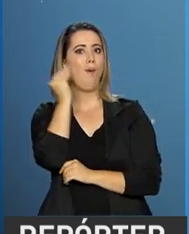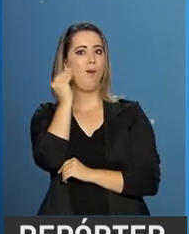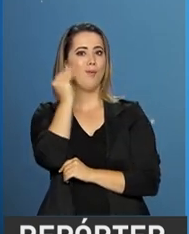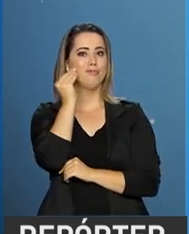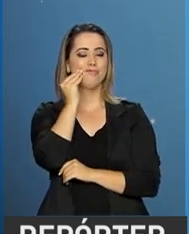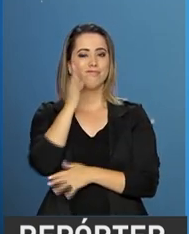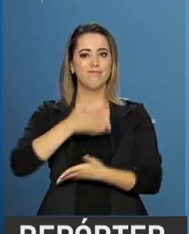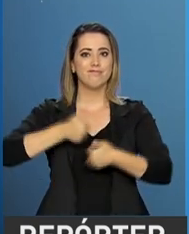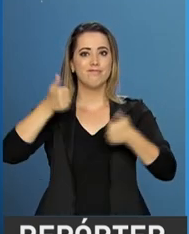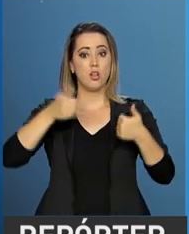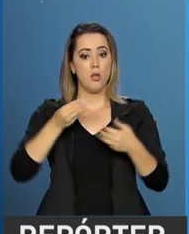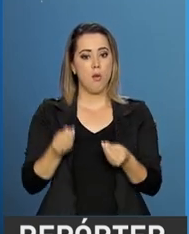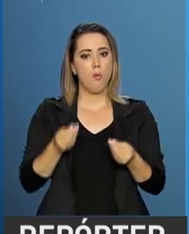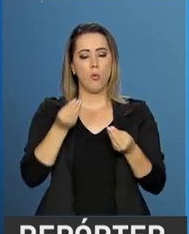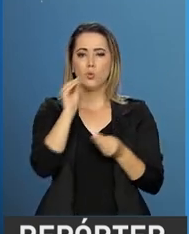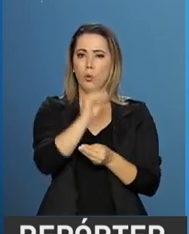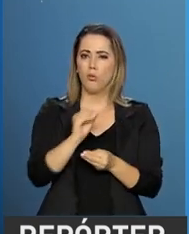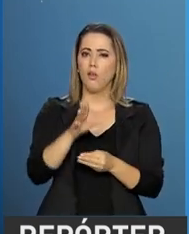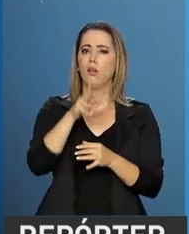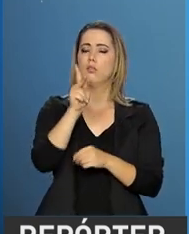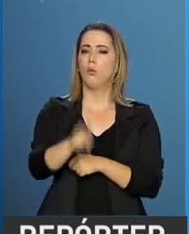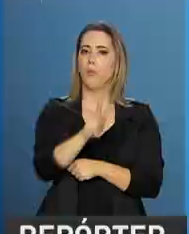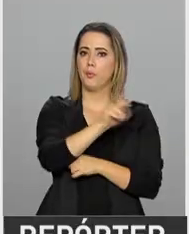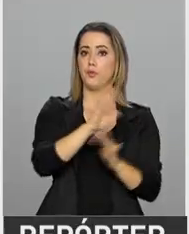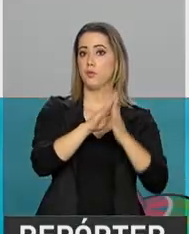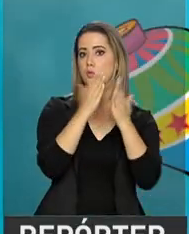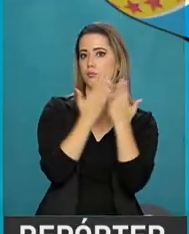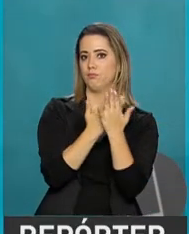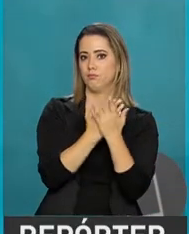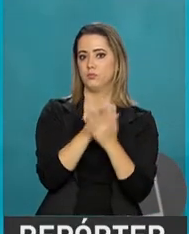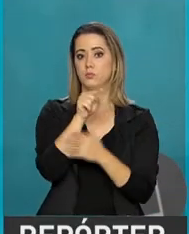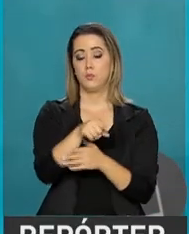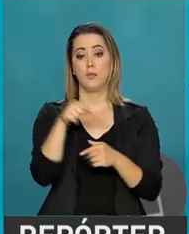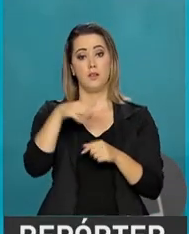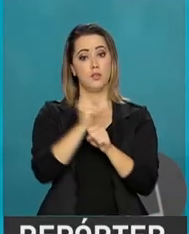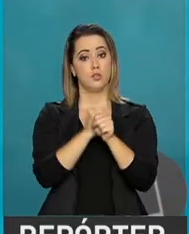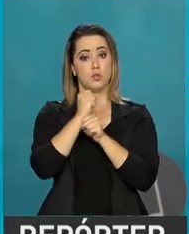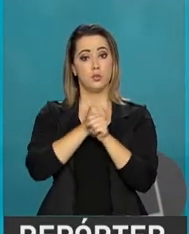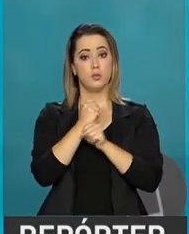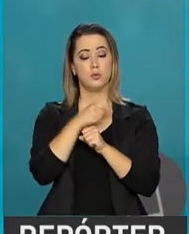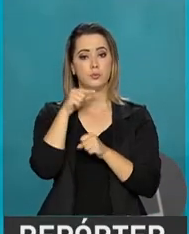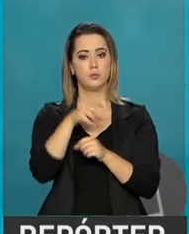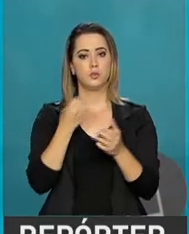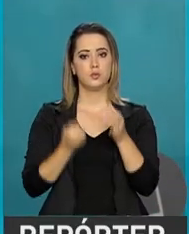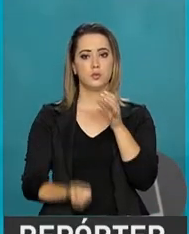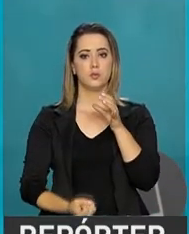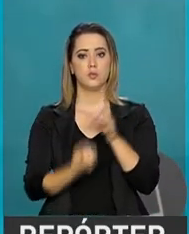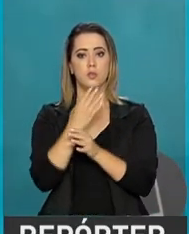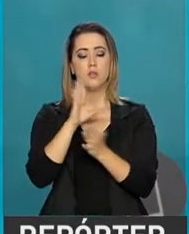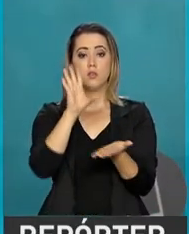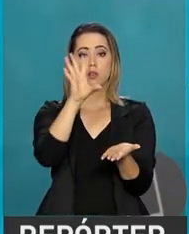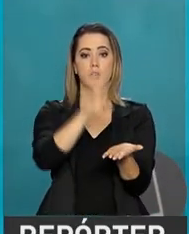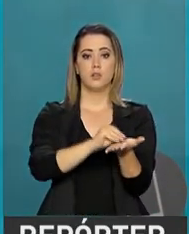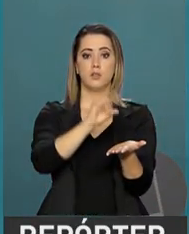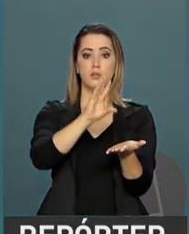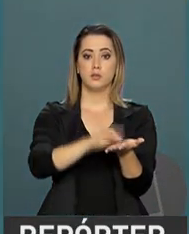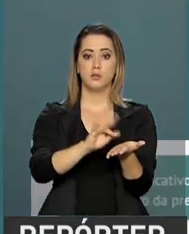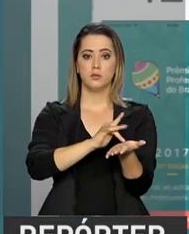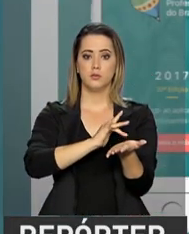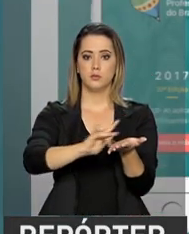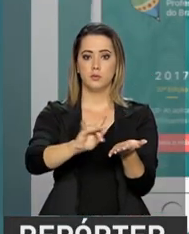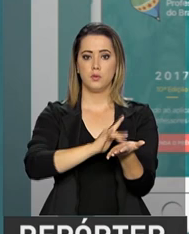valorizar o professor da rede pública de ensino para a edição deste ano foi criado um aplicativo no celular